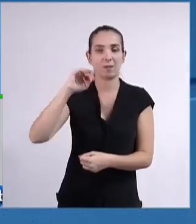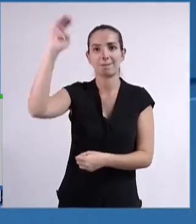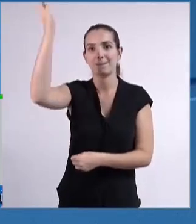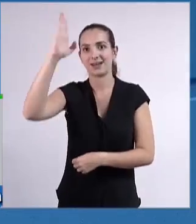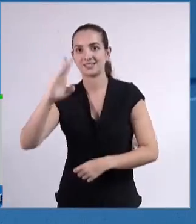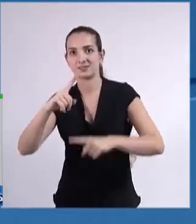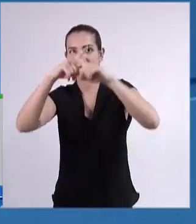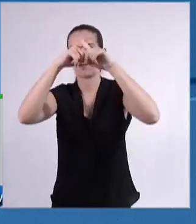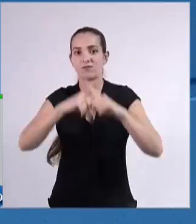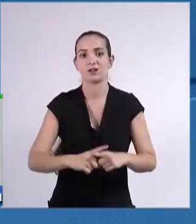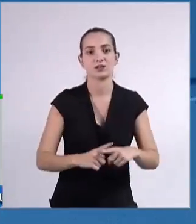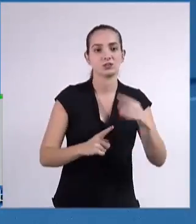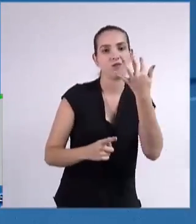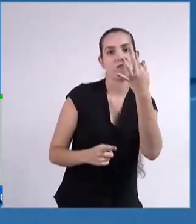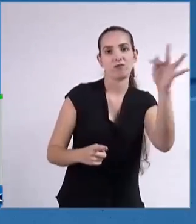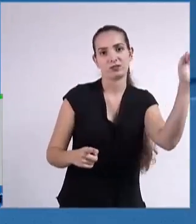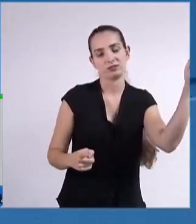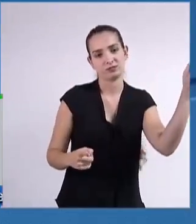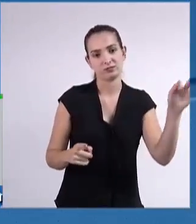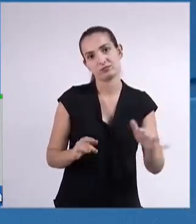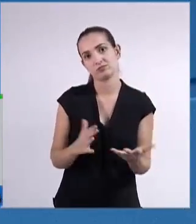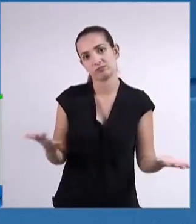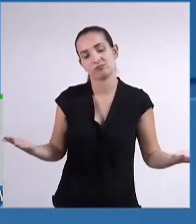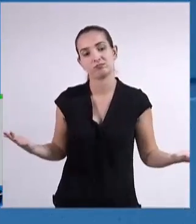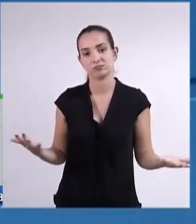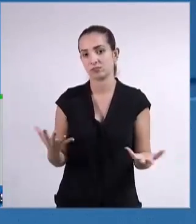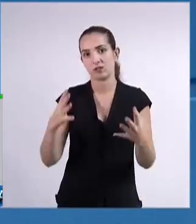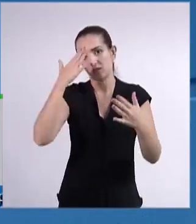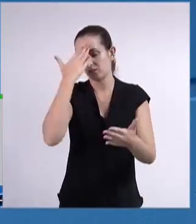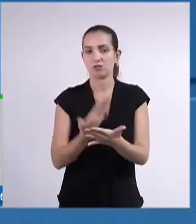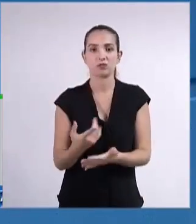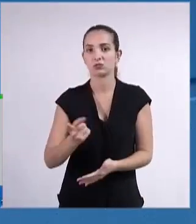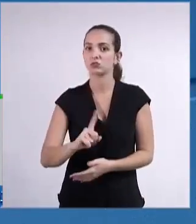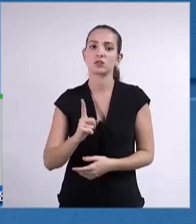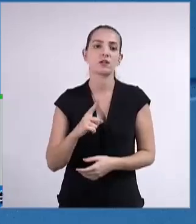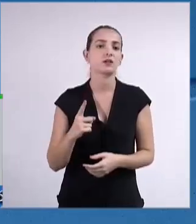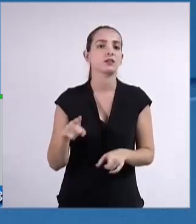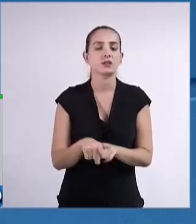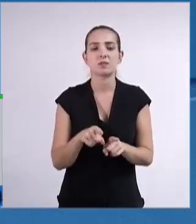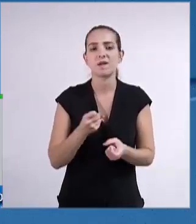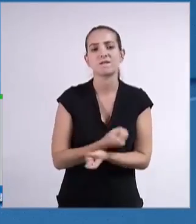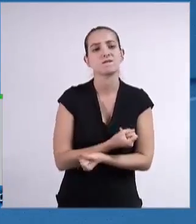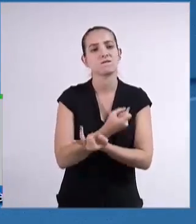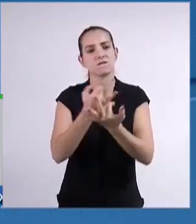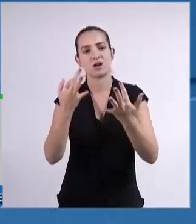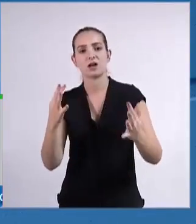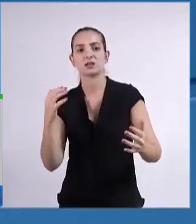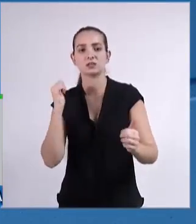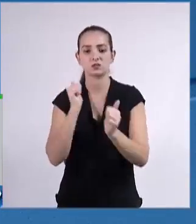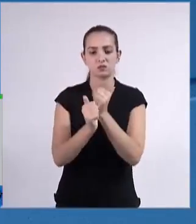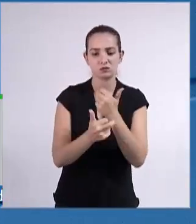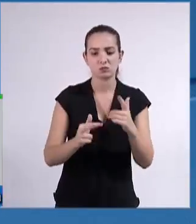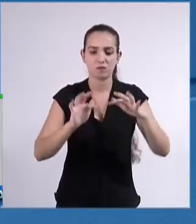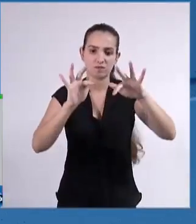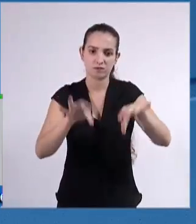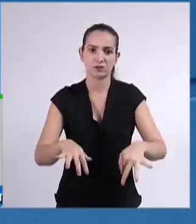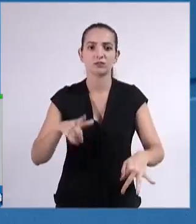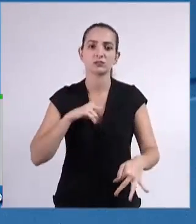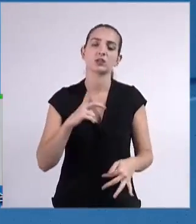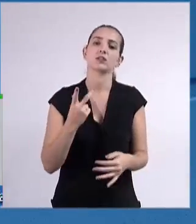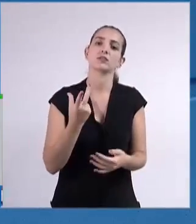não me convence. E várias outras finais aí que nós tivemos, que envolve toda uma questão financeira e